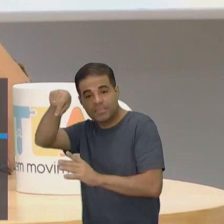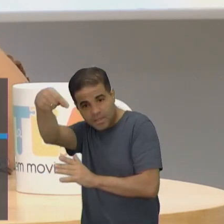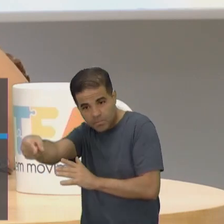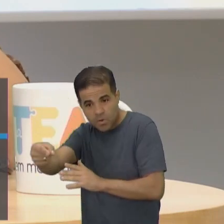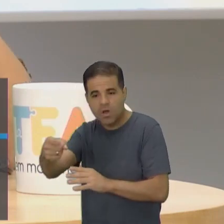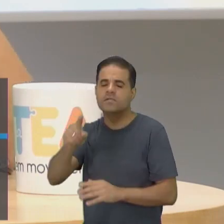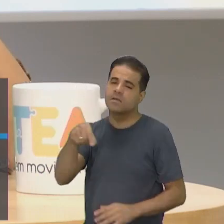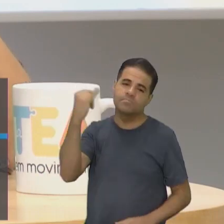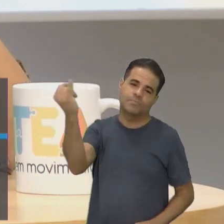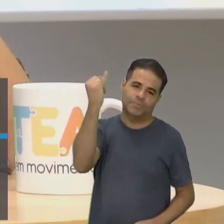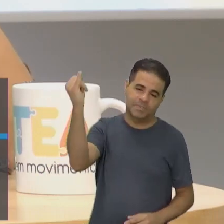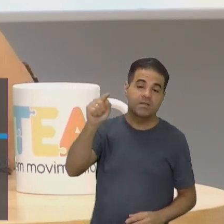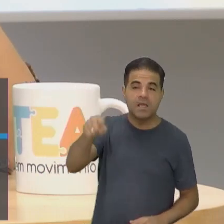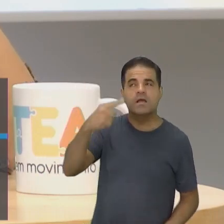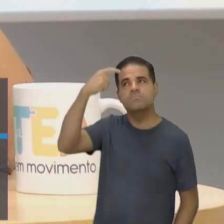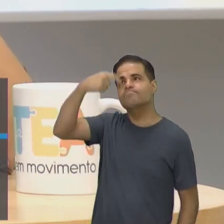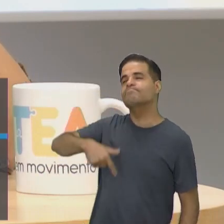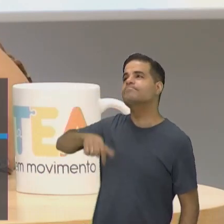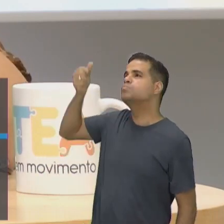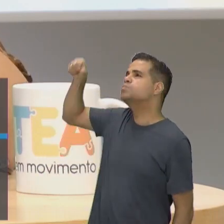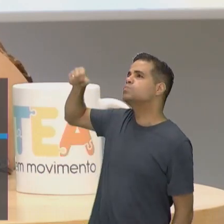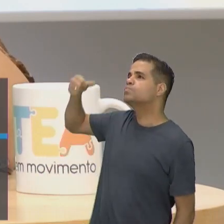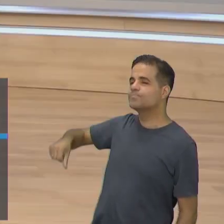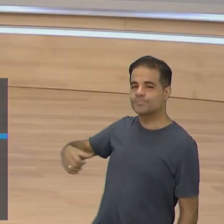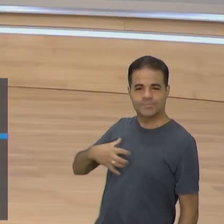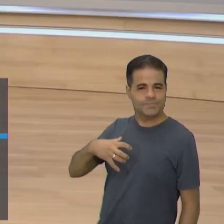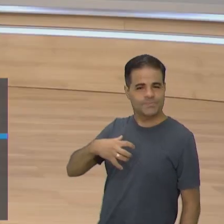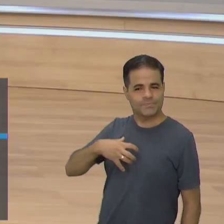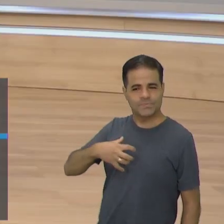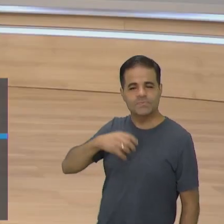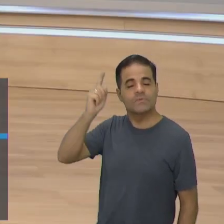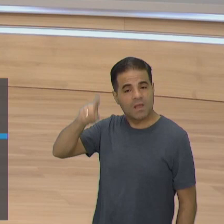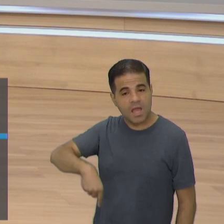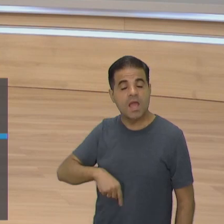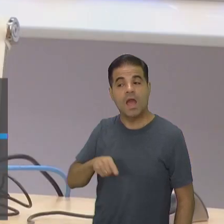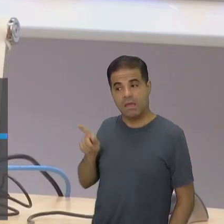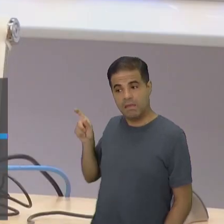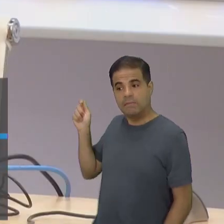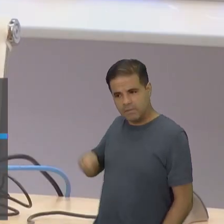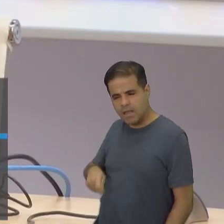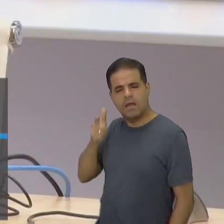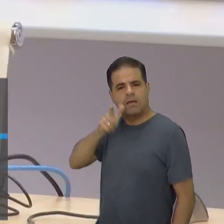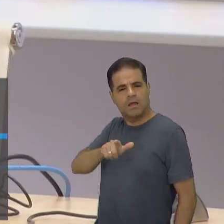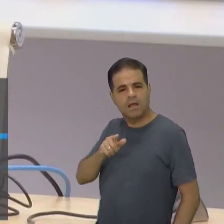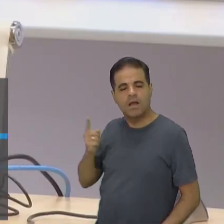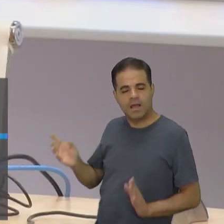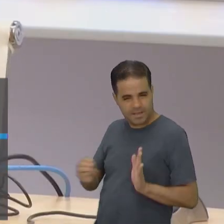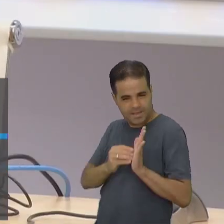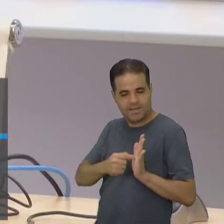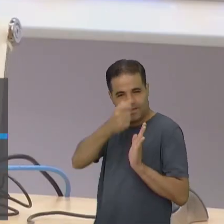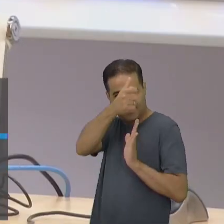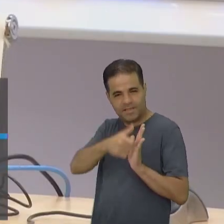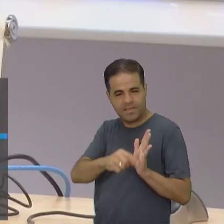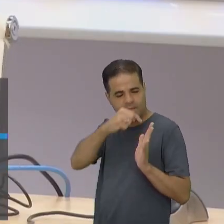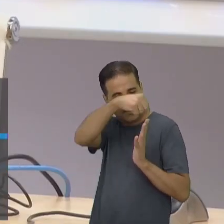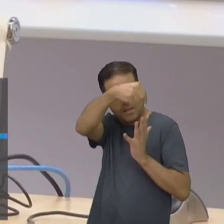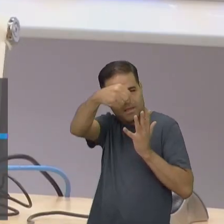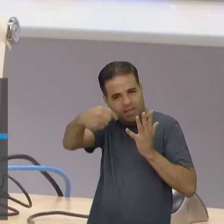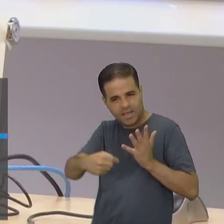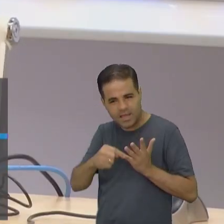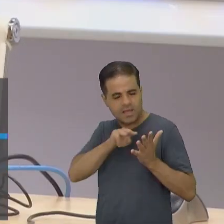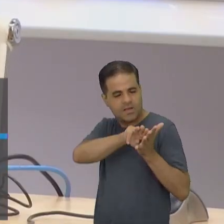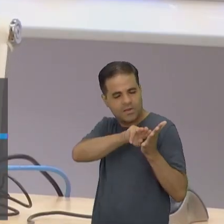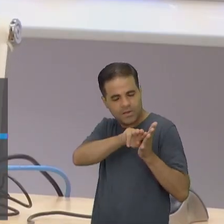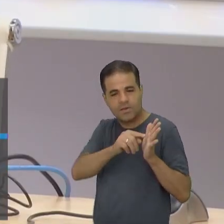muito importante, ele se autoavaliar. Sim, e ele consegue, quando a gente coloca as metodologias ativas dentro